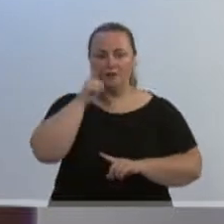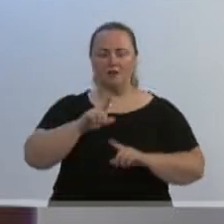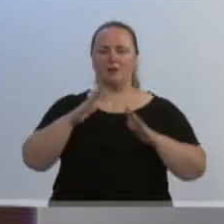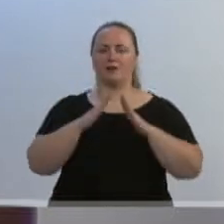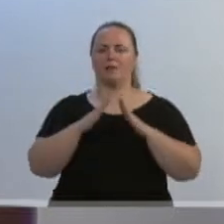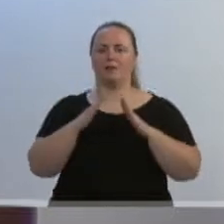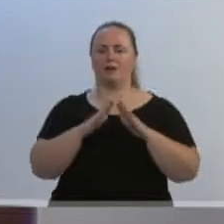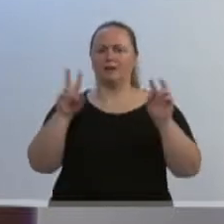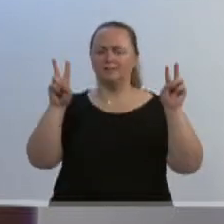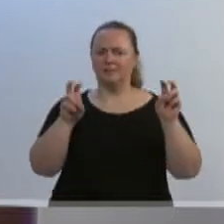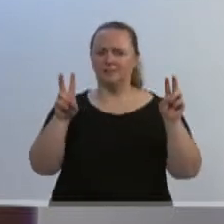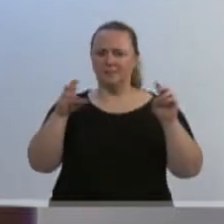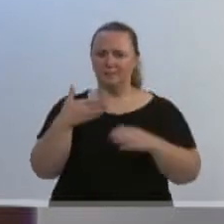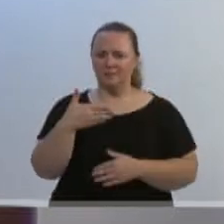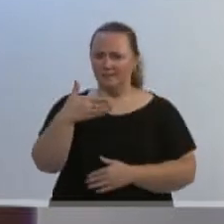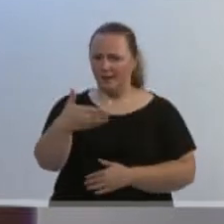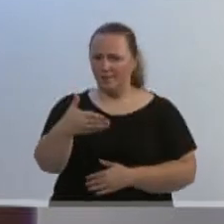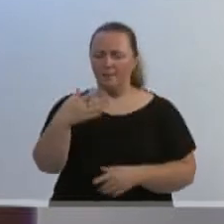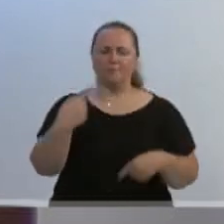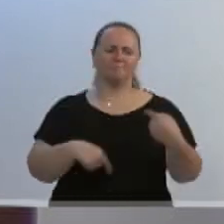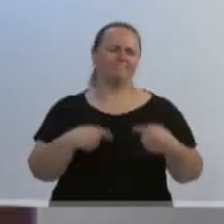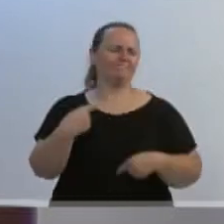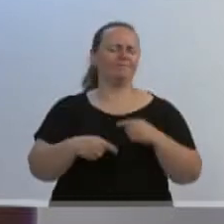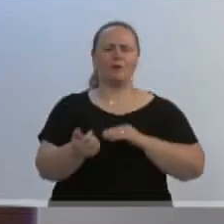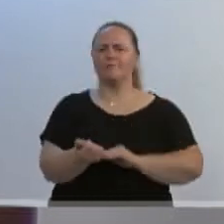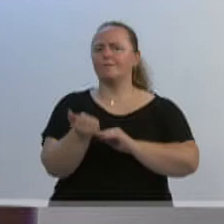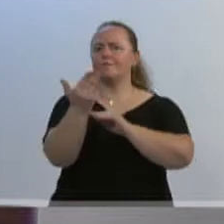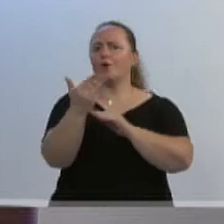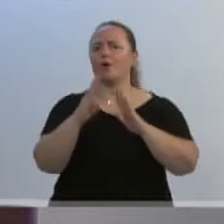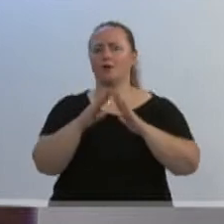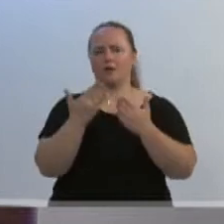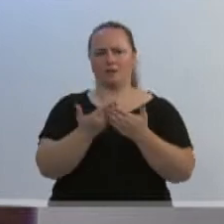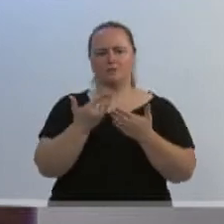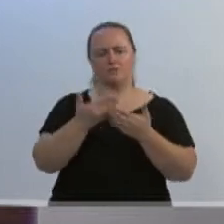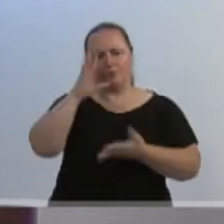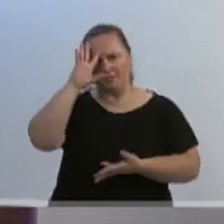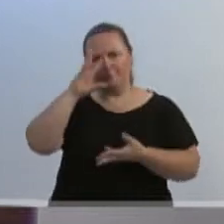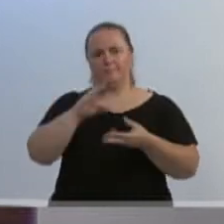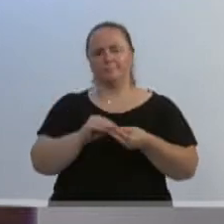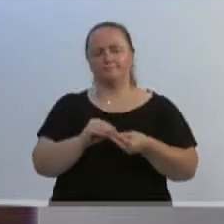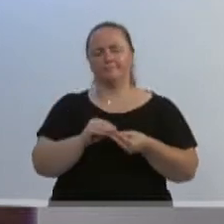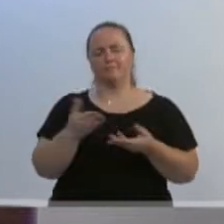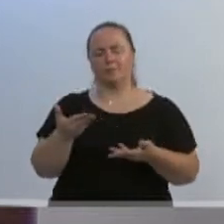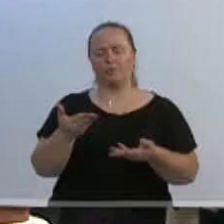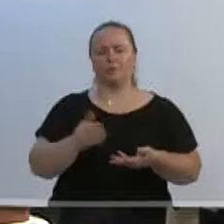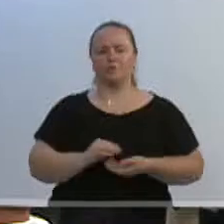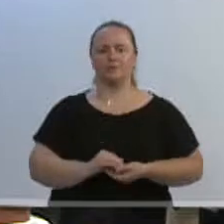por enquanto, deva ser debatido fora das escolas. Era isso na tarde de hoje, senhor presidente.